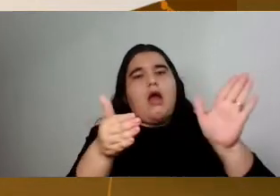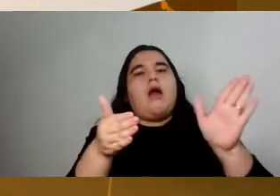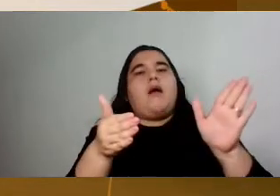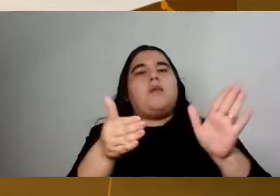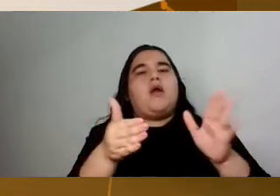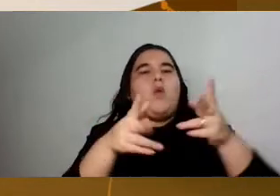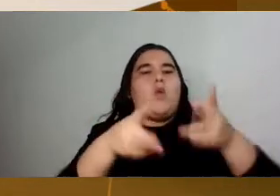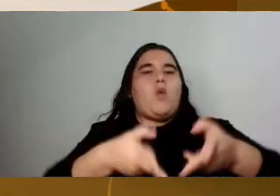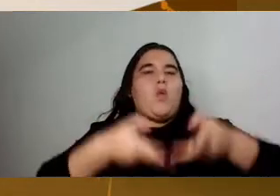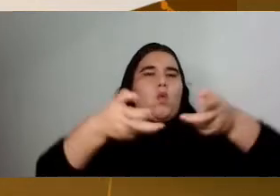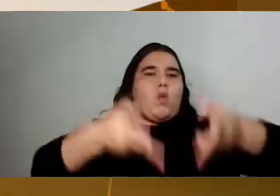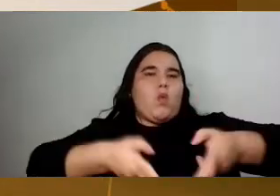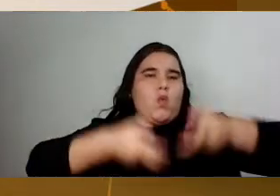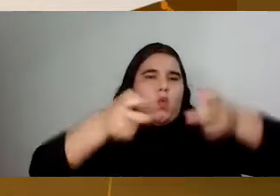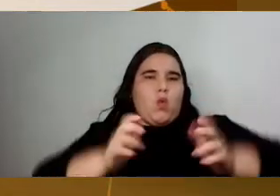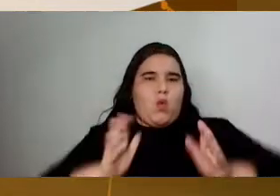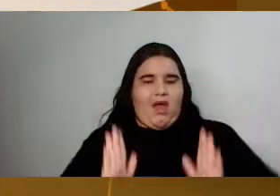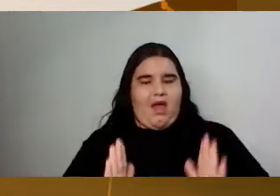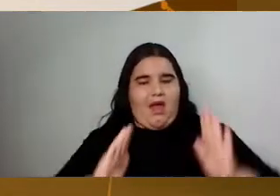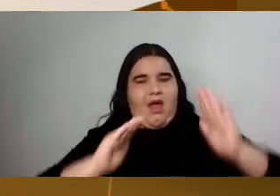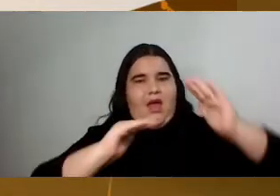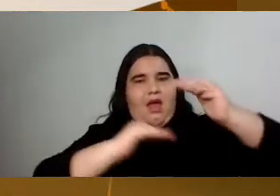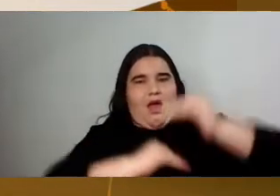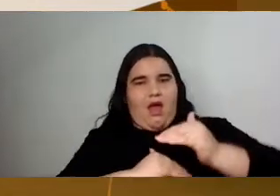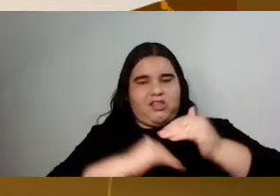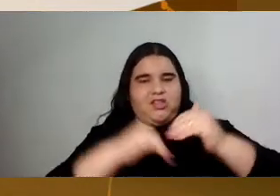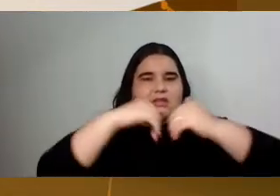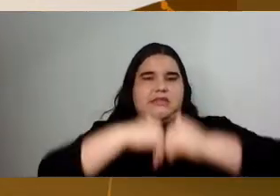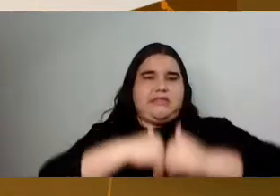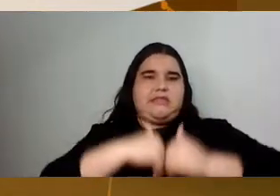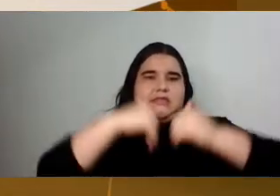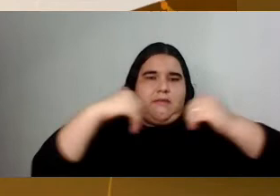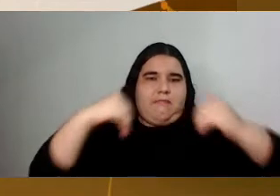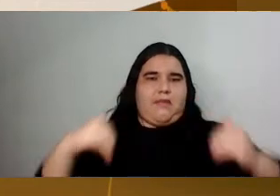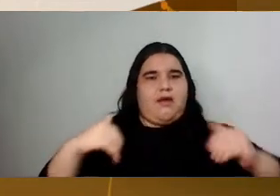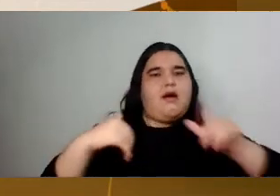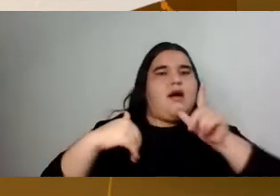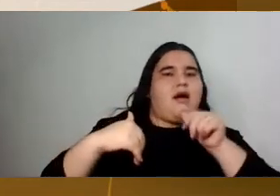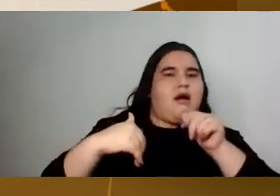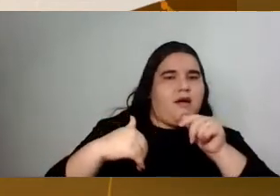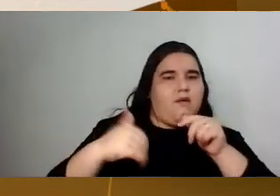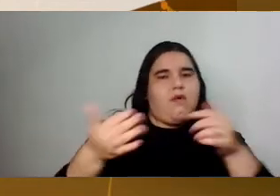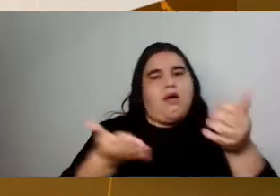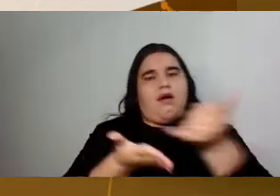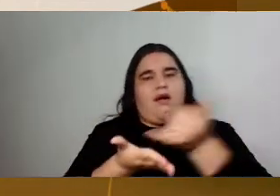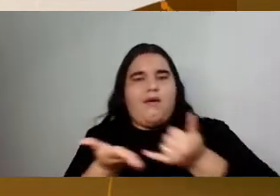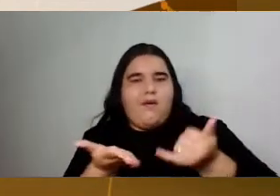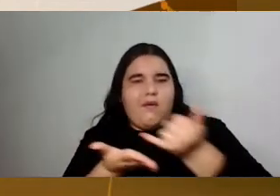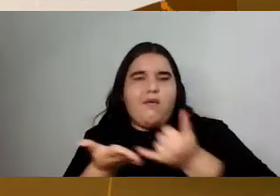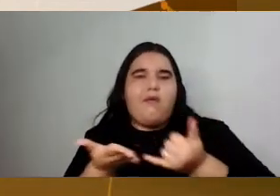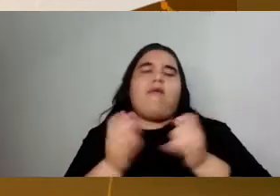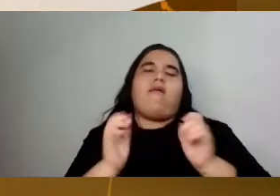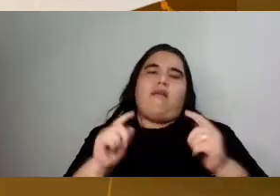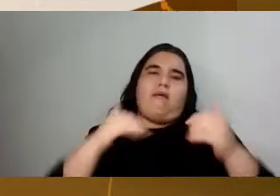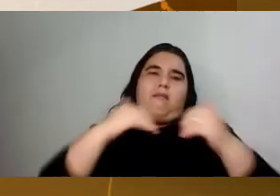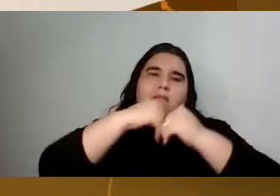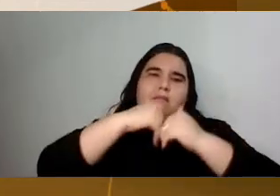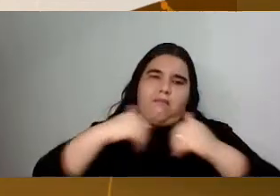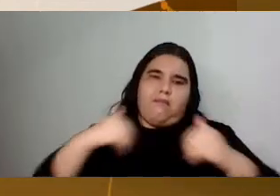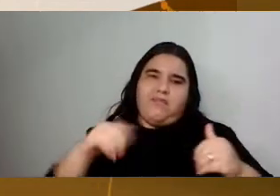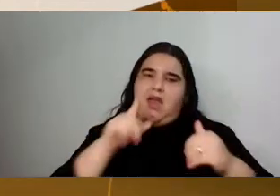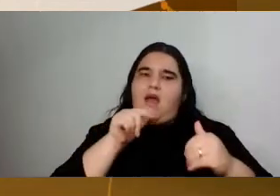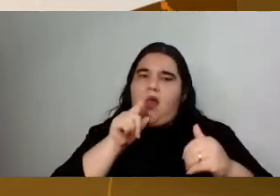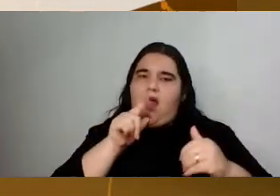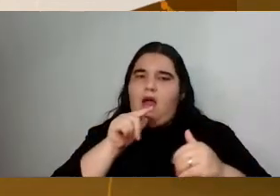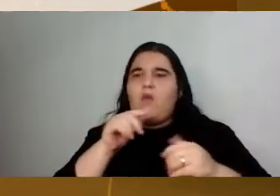caixa separadora esse líquido, que é composto de água e de óleo. E esse líquido vai ser separado, a água vai para o meio ambiente e o óleo retorna,